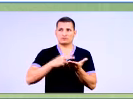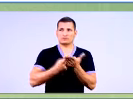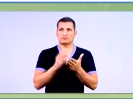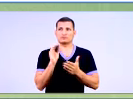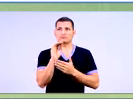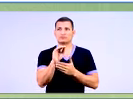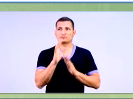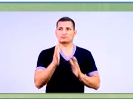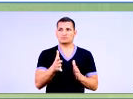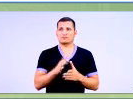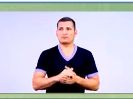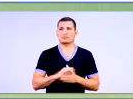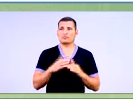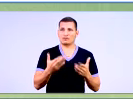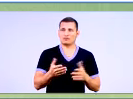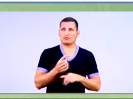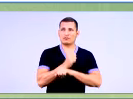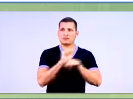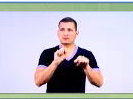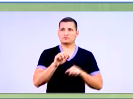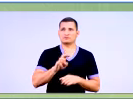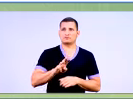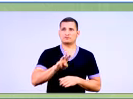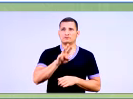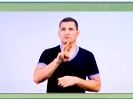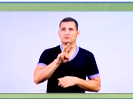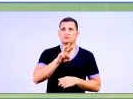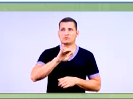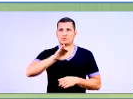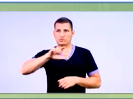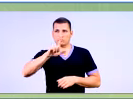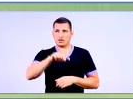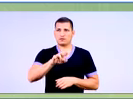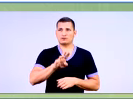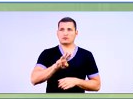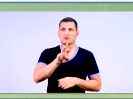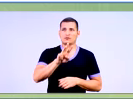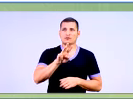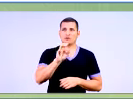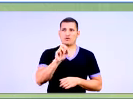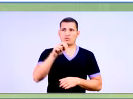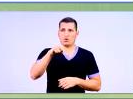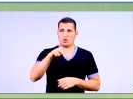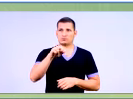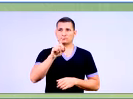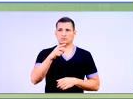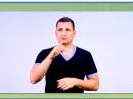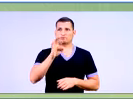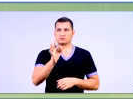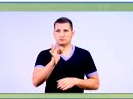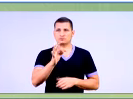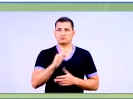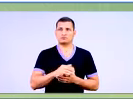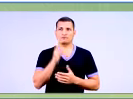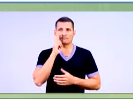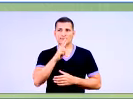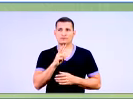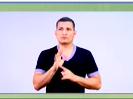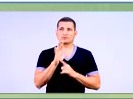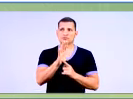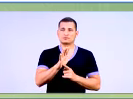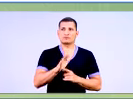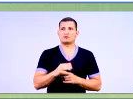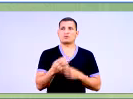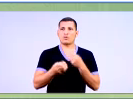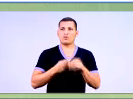você. Então, a negativa de will, won't. Veja que expressar o tempo futuro em inglês é muito simples. Então,